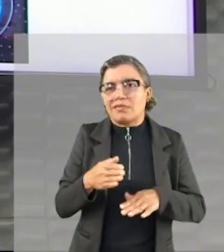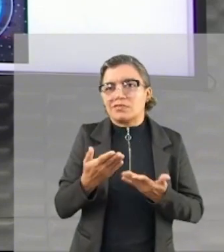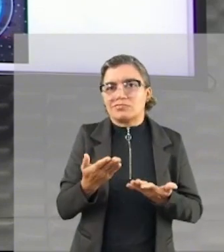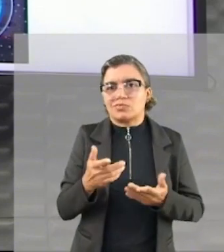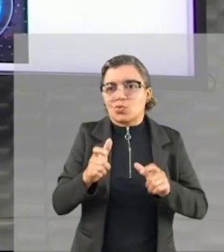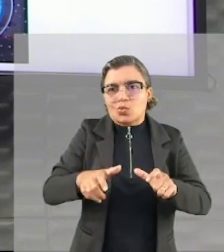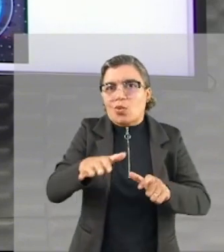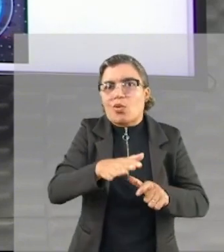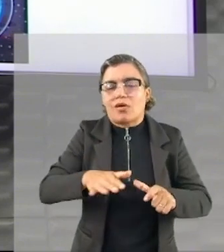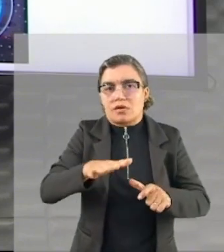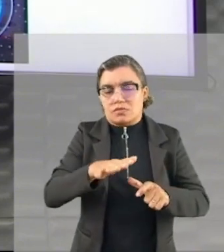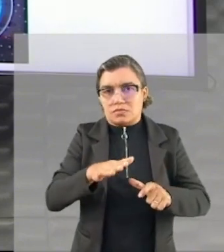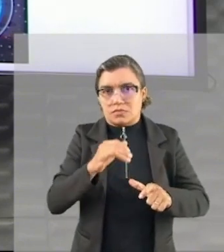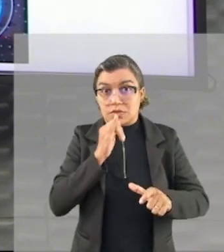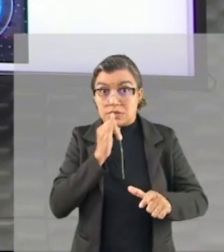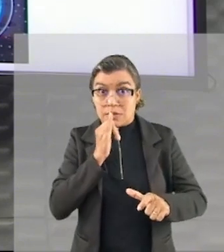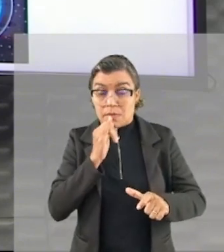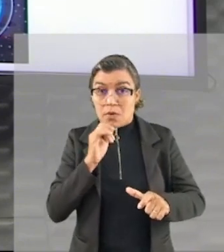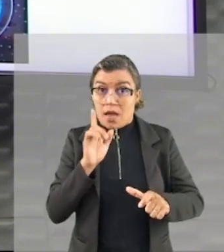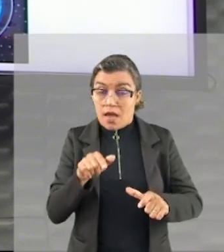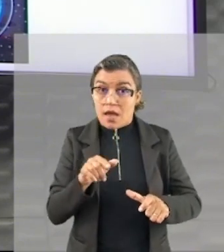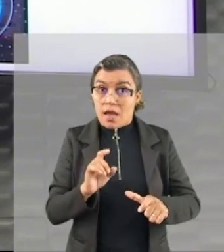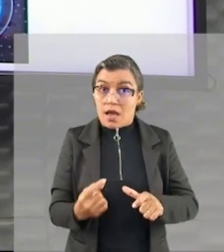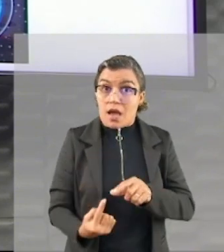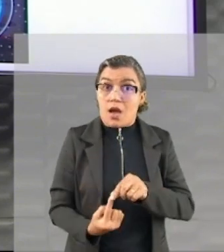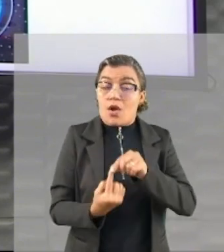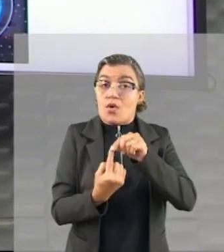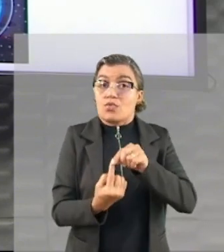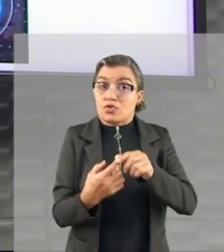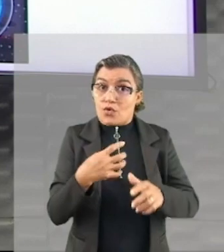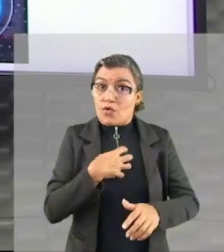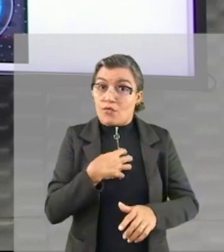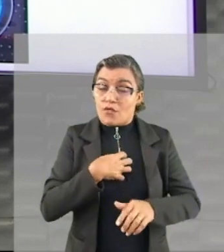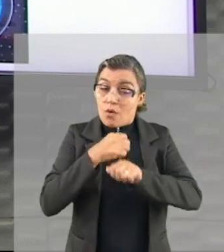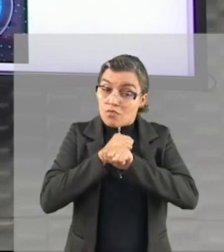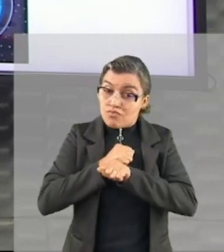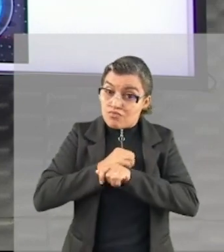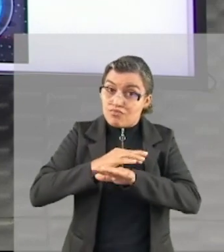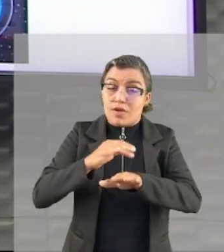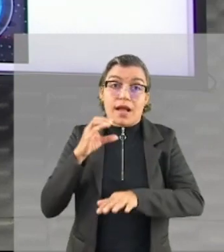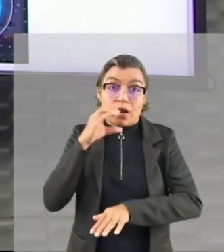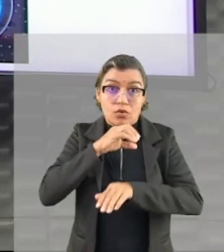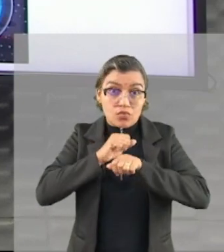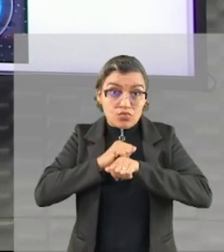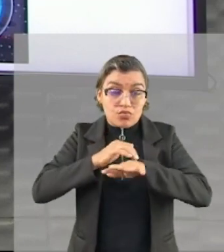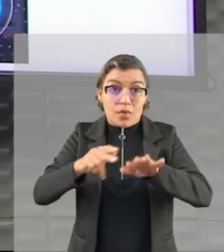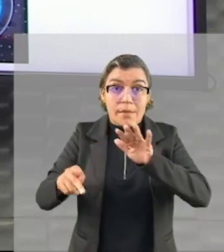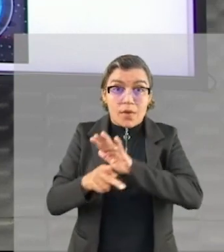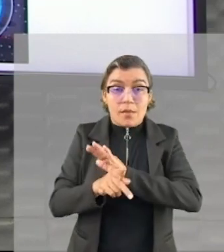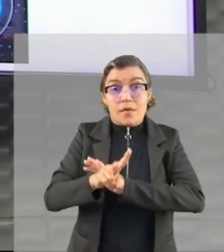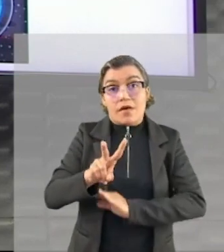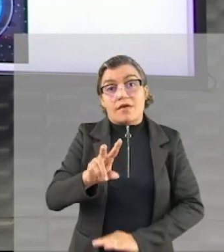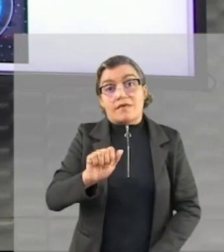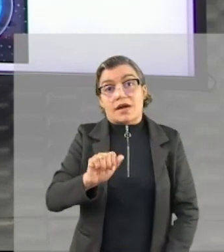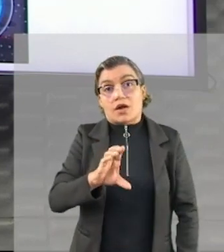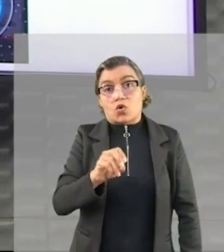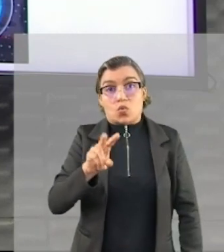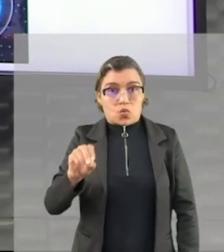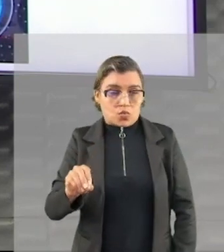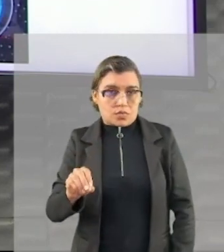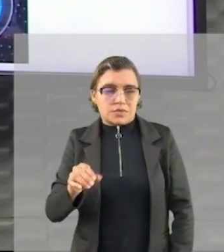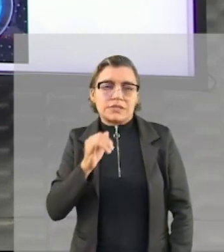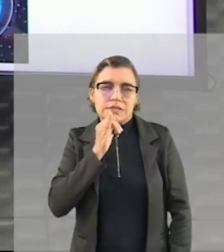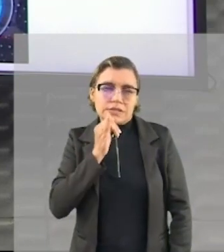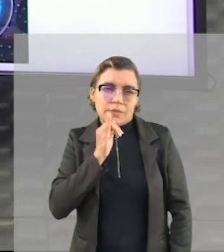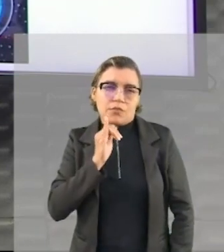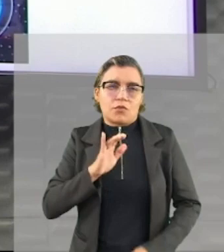vácuo, tá? Sendo assim, ela é a única forma de propagação de calor que pode ocorrer no vácuo. Então, eu dei um exemplo clássico